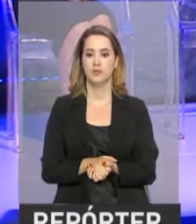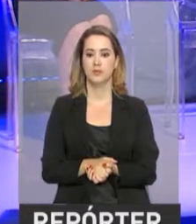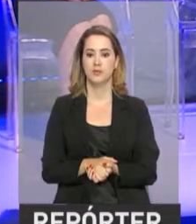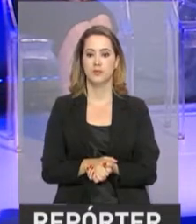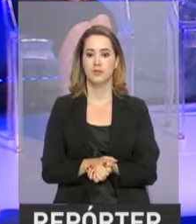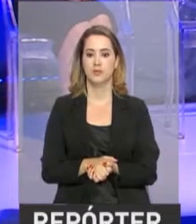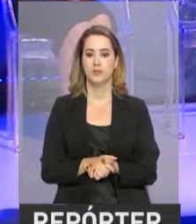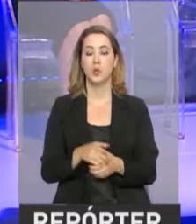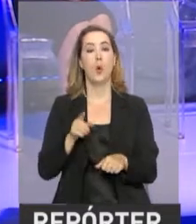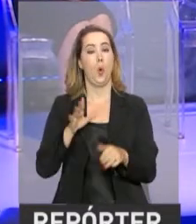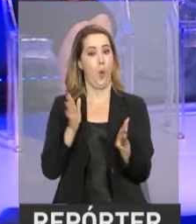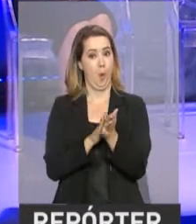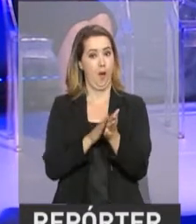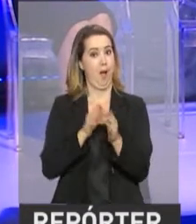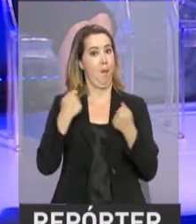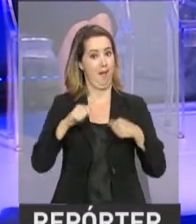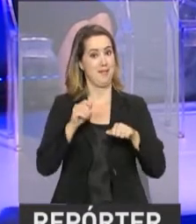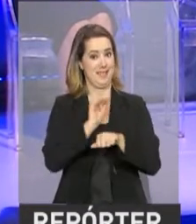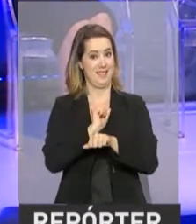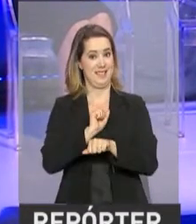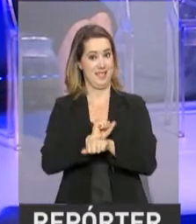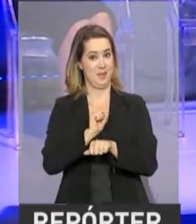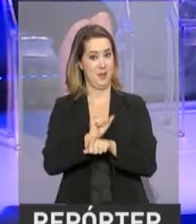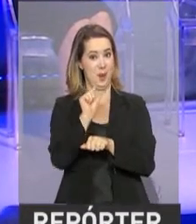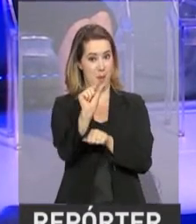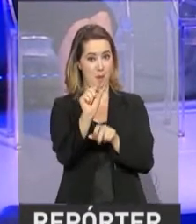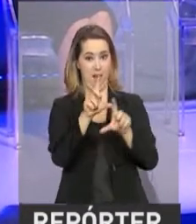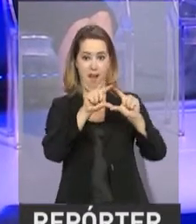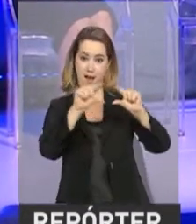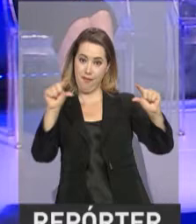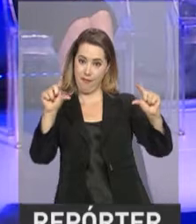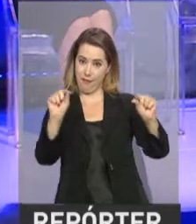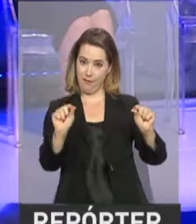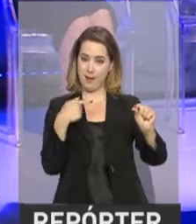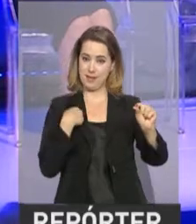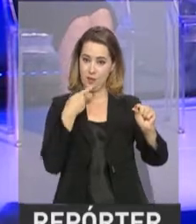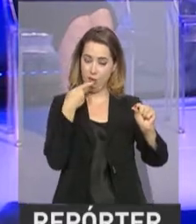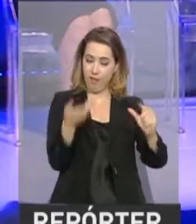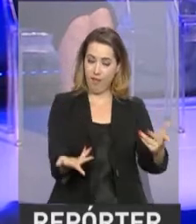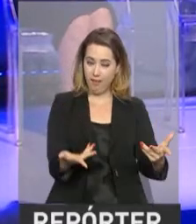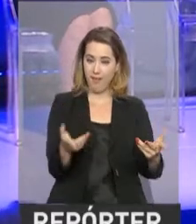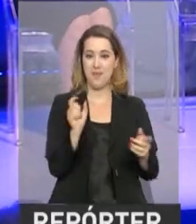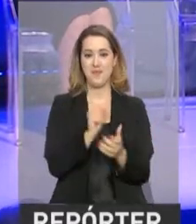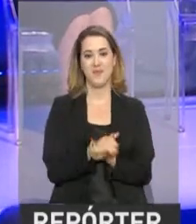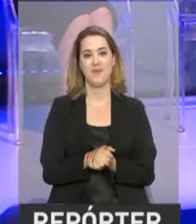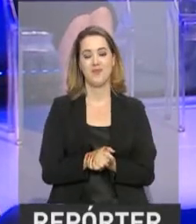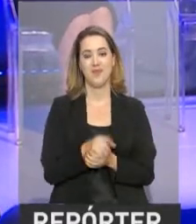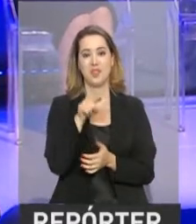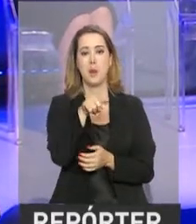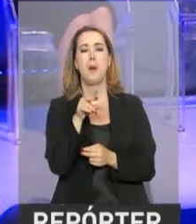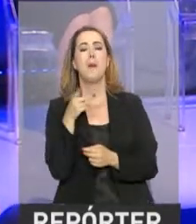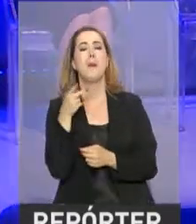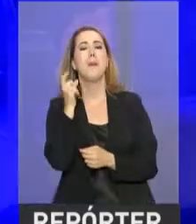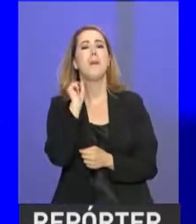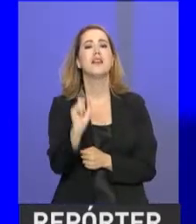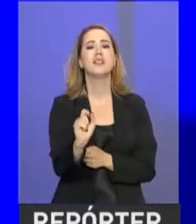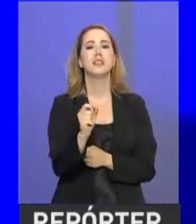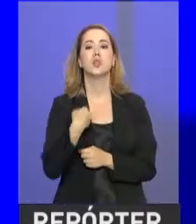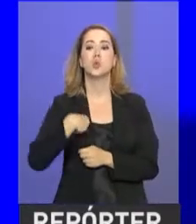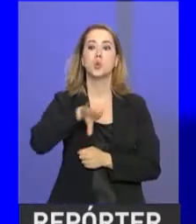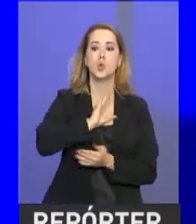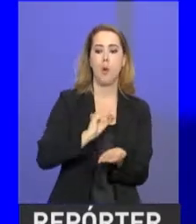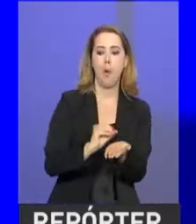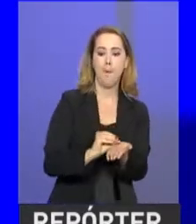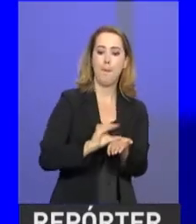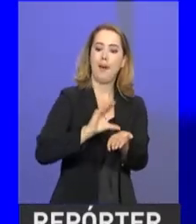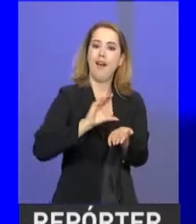É que aplauso deveria esperar um pouquinho, deveria aguardar essa frase. E a frase é a seguinte: para tanto, aumentamos em